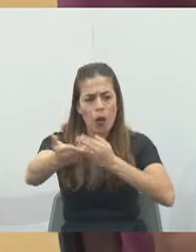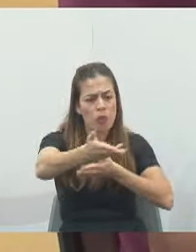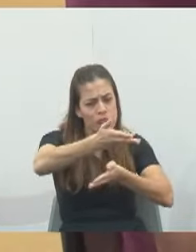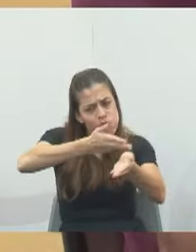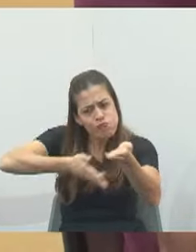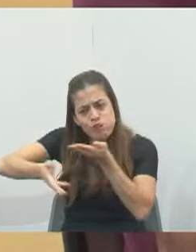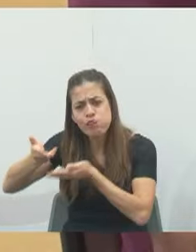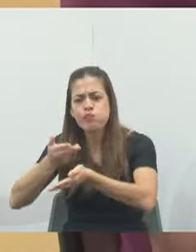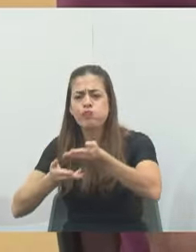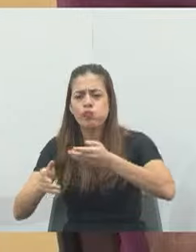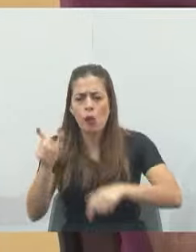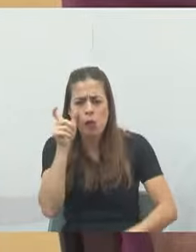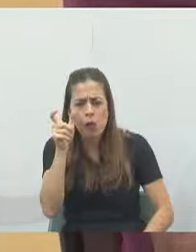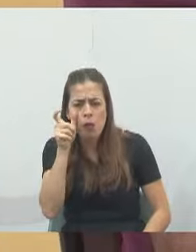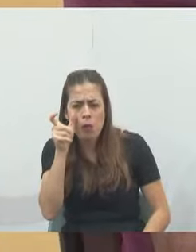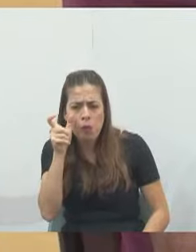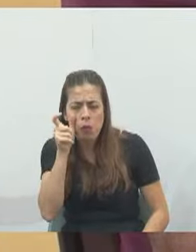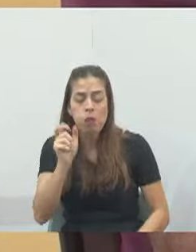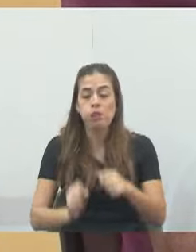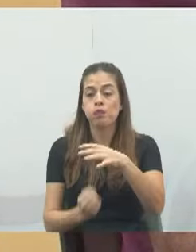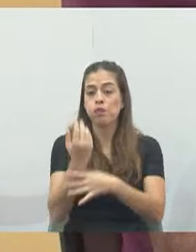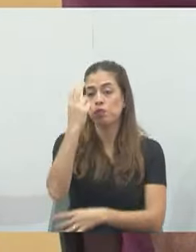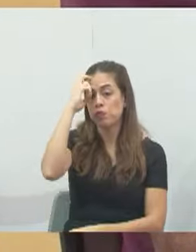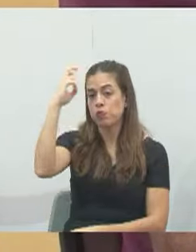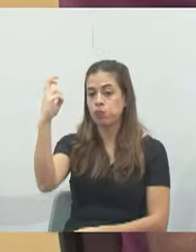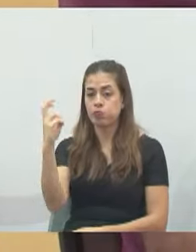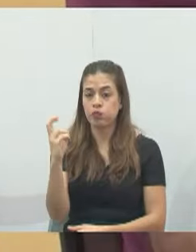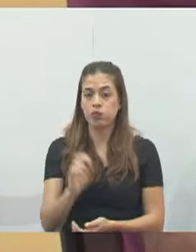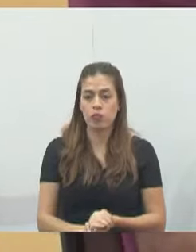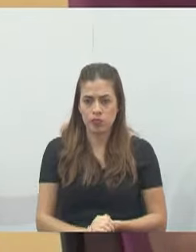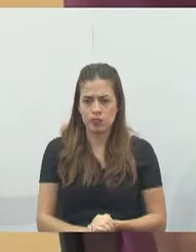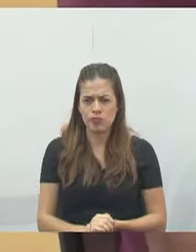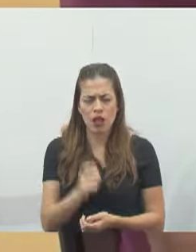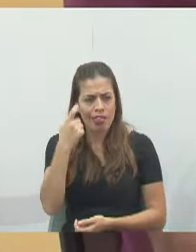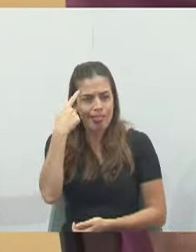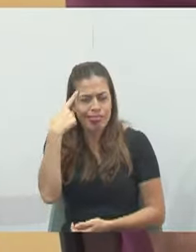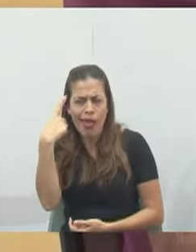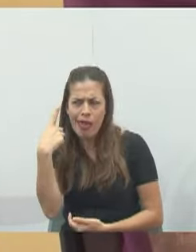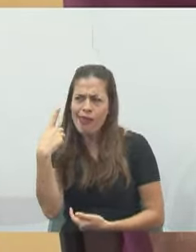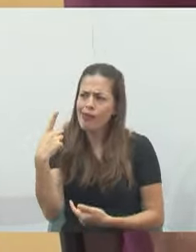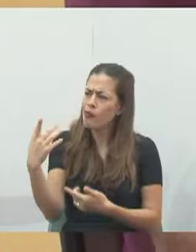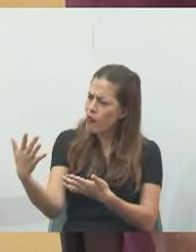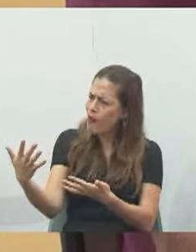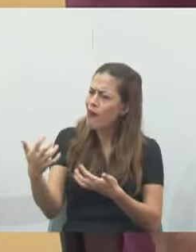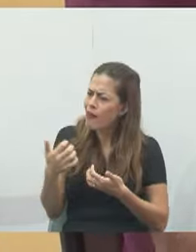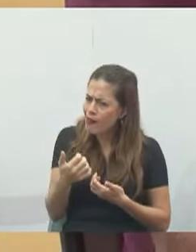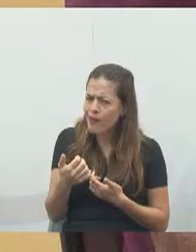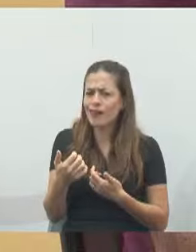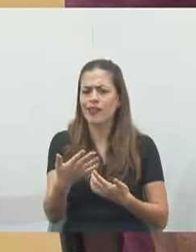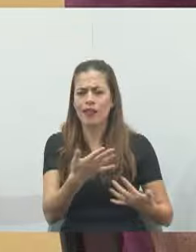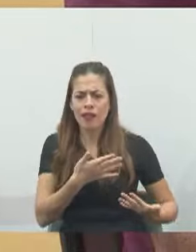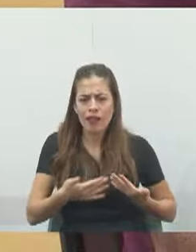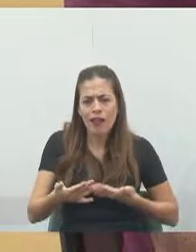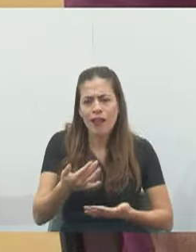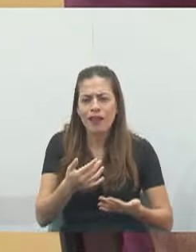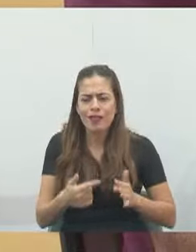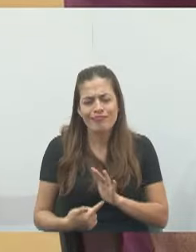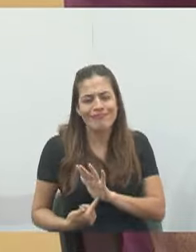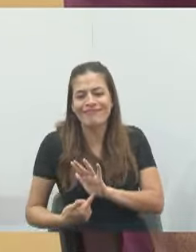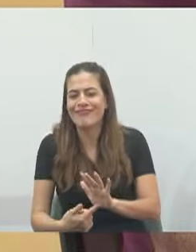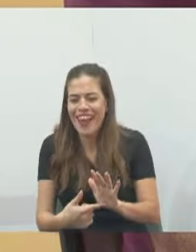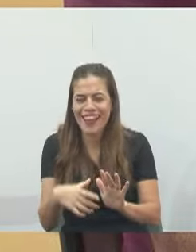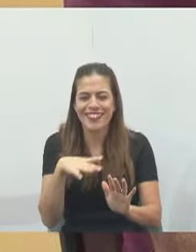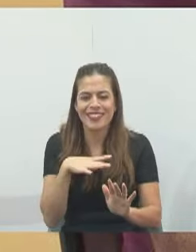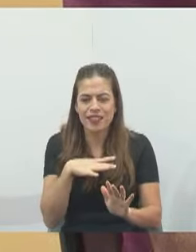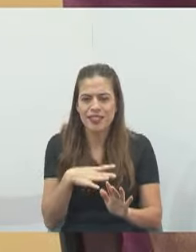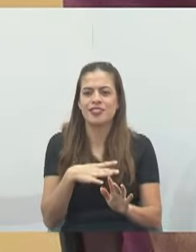senti isso observando ele na Fundação Cultural, respeita muitas ideias dos outros, Ah, porque ele é a cara da cidade, cara. Ele vestiu